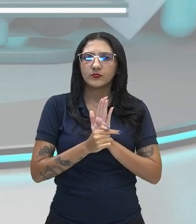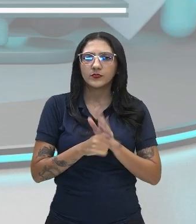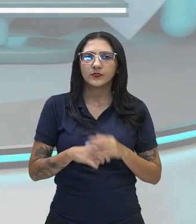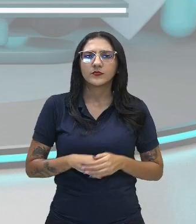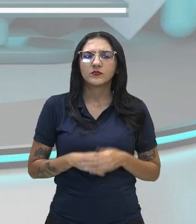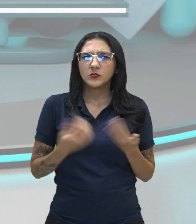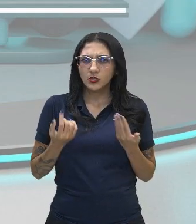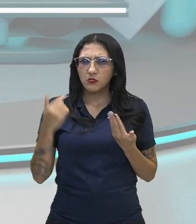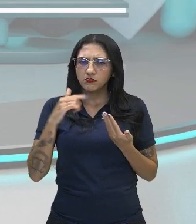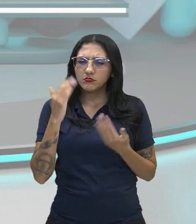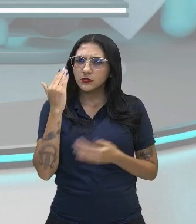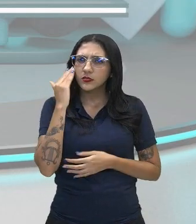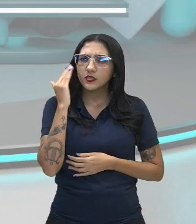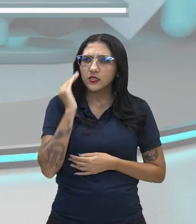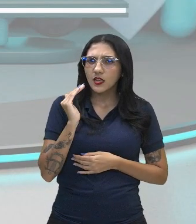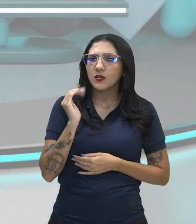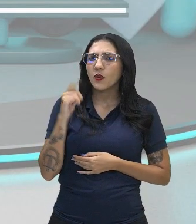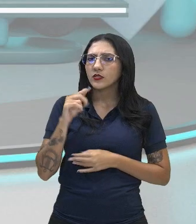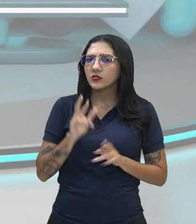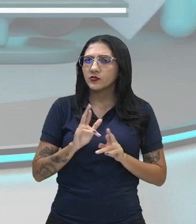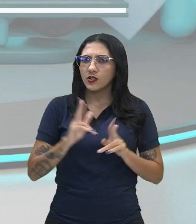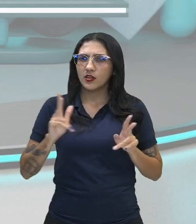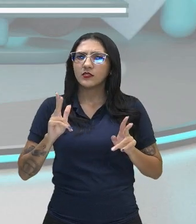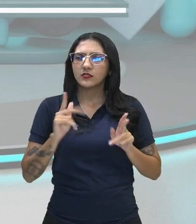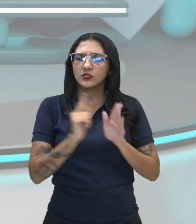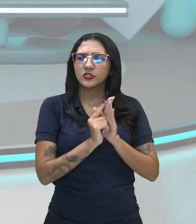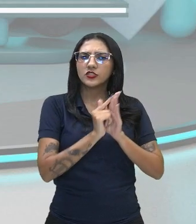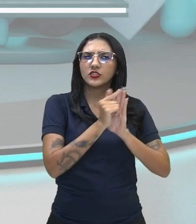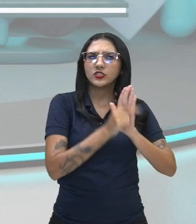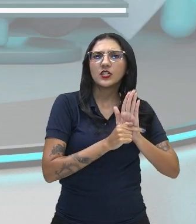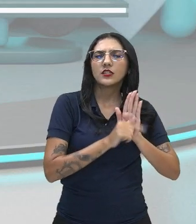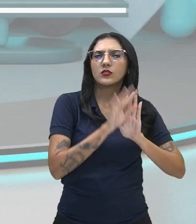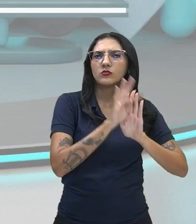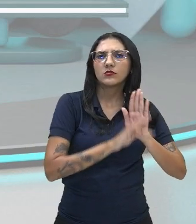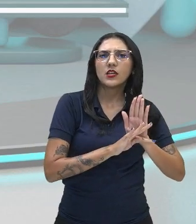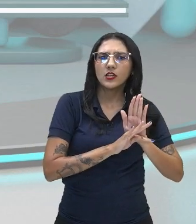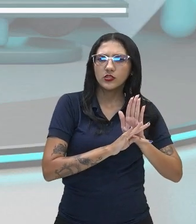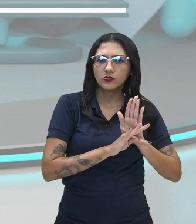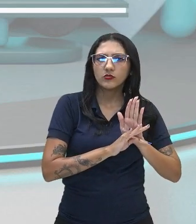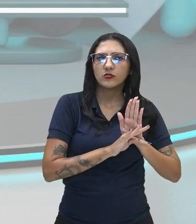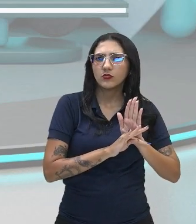ficou claro para vocês? Então, gênero textual